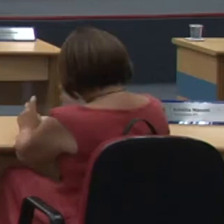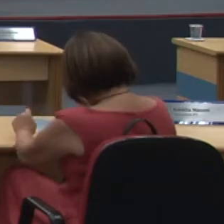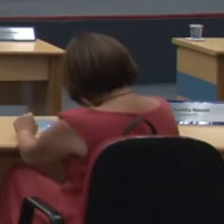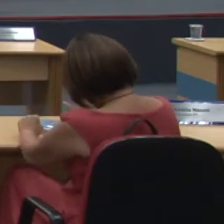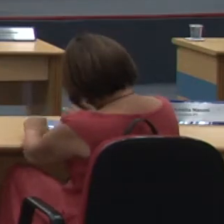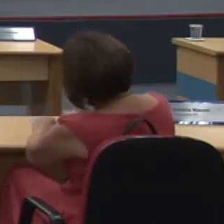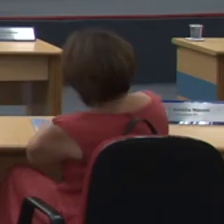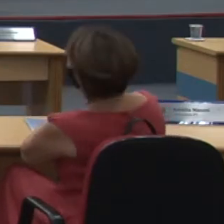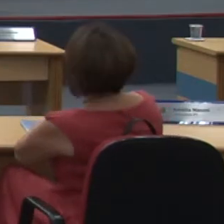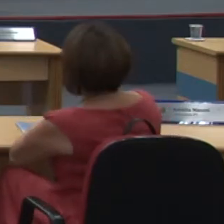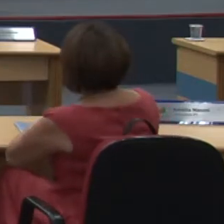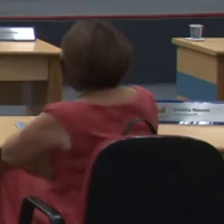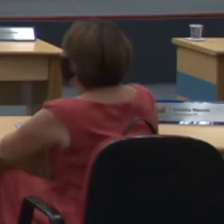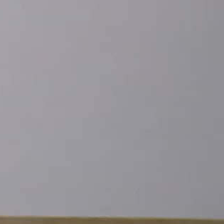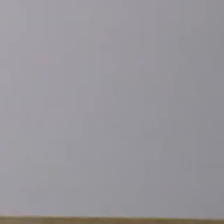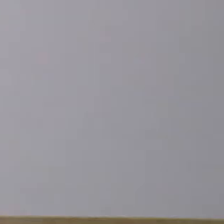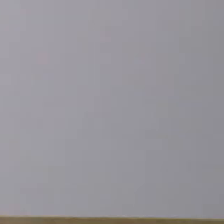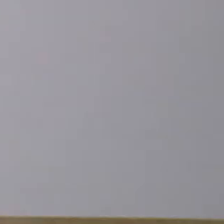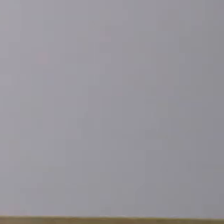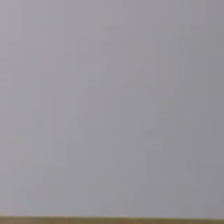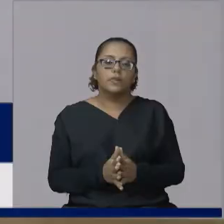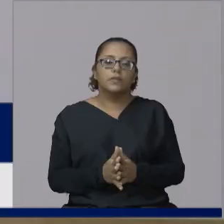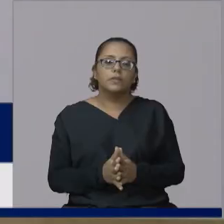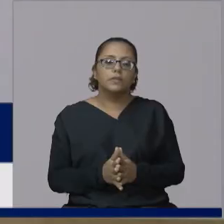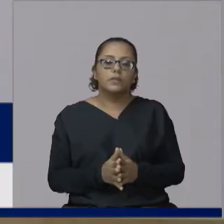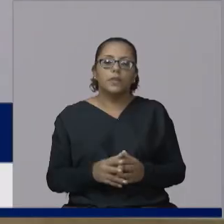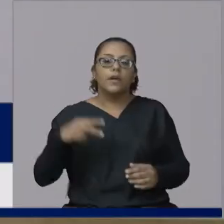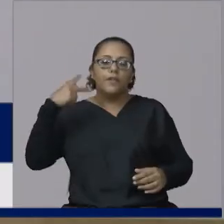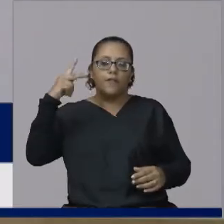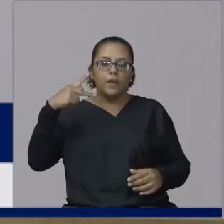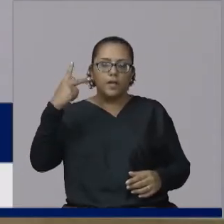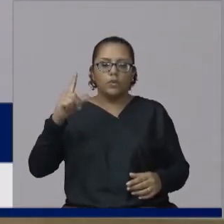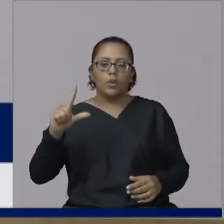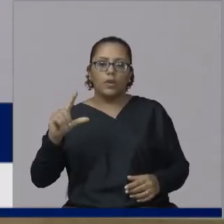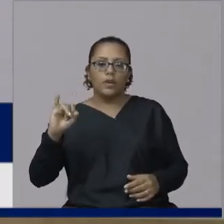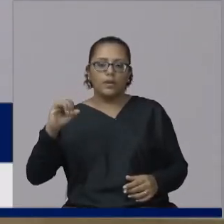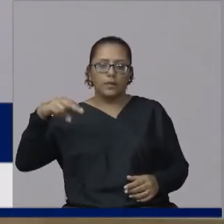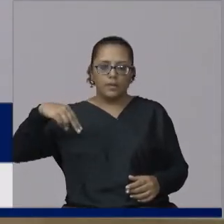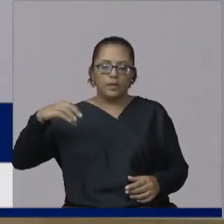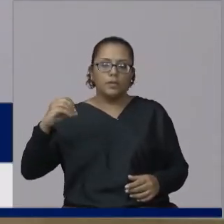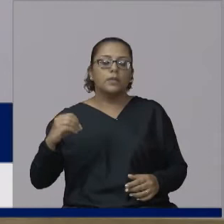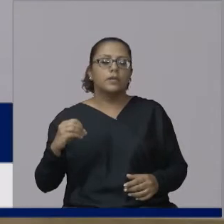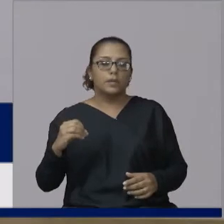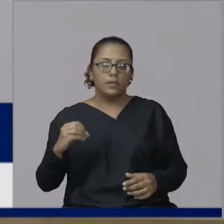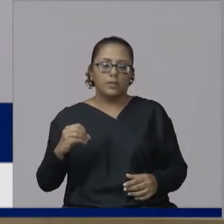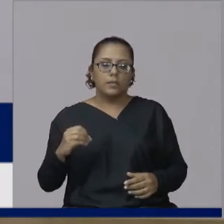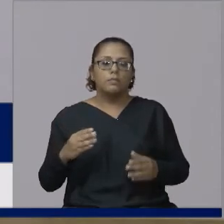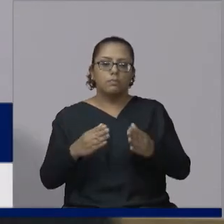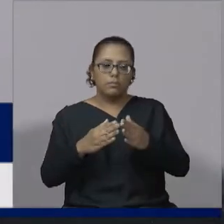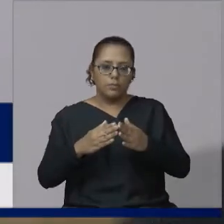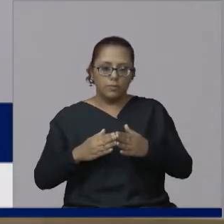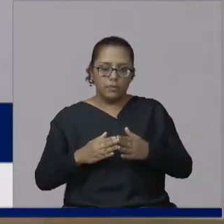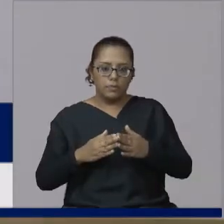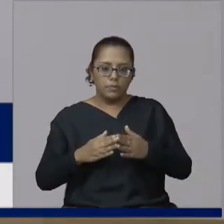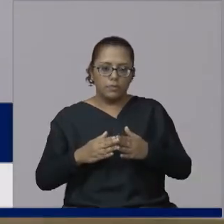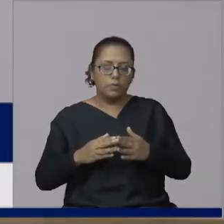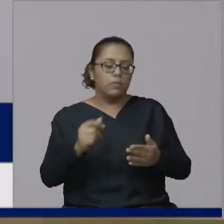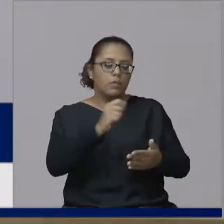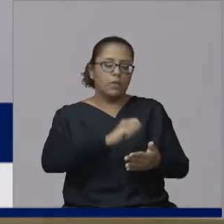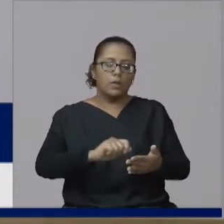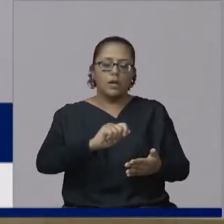peço então ao vereador Lino Bispo, por favor, que faça a rúbrica das cédulas para a